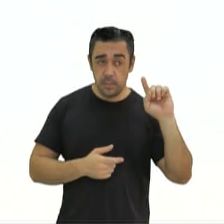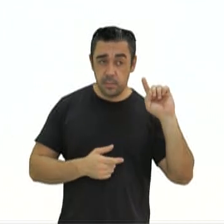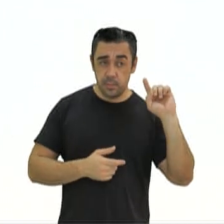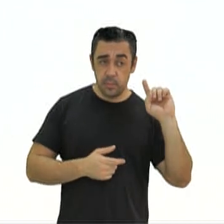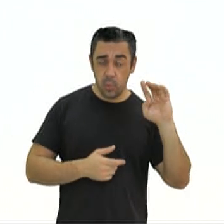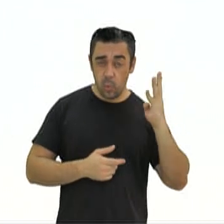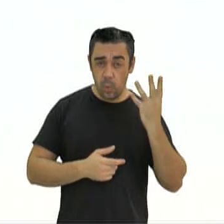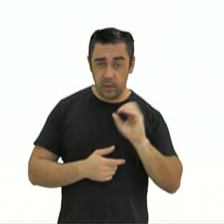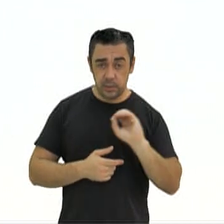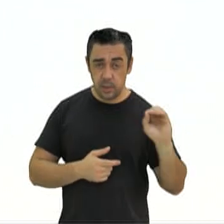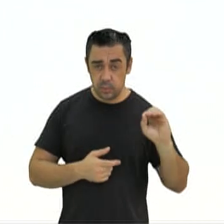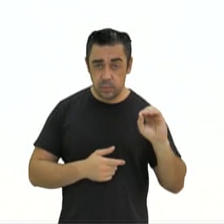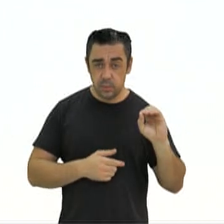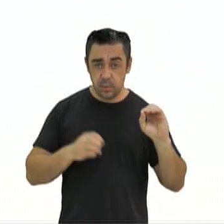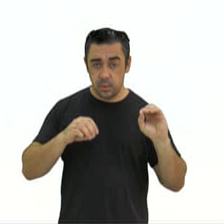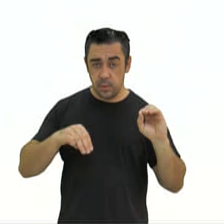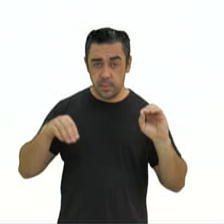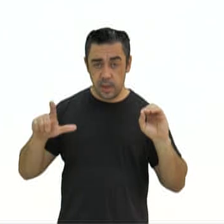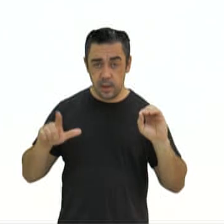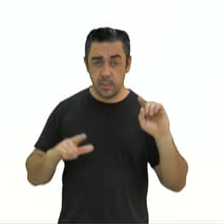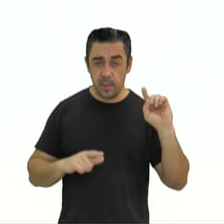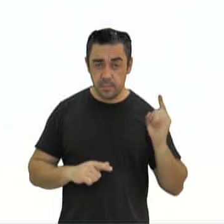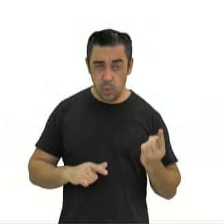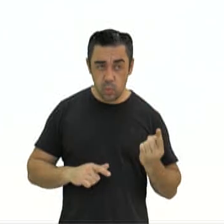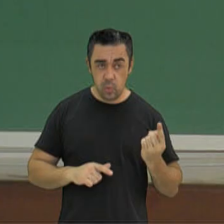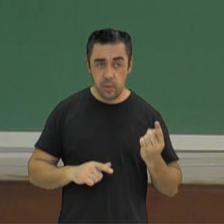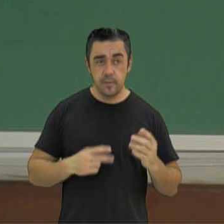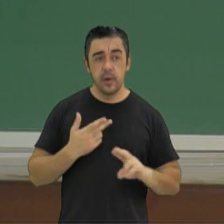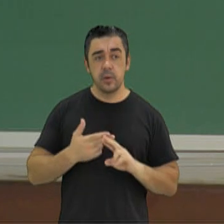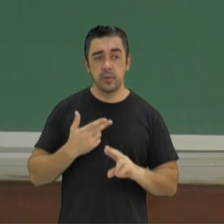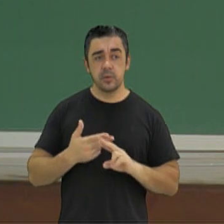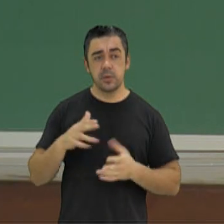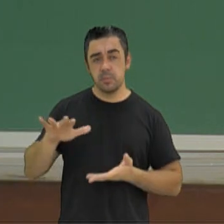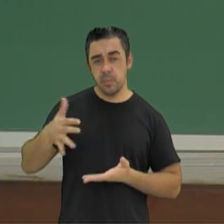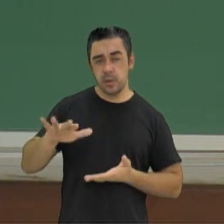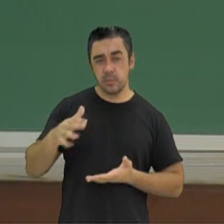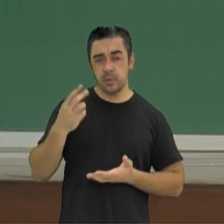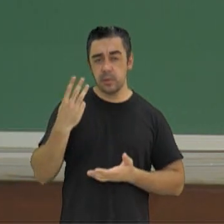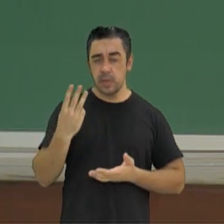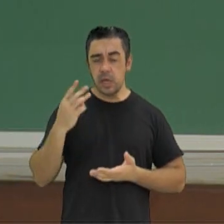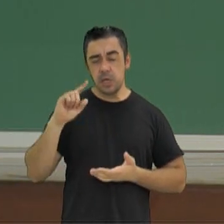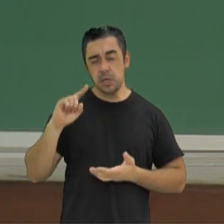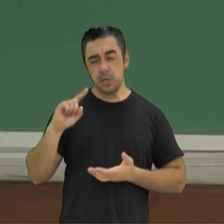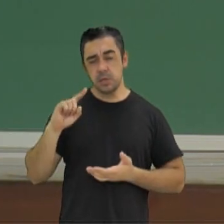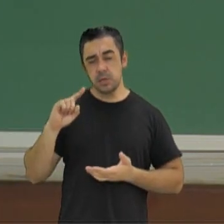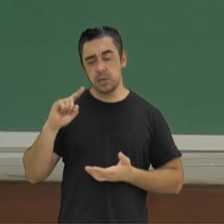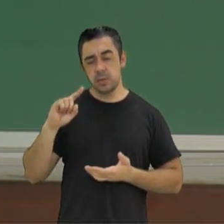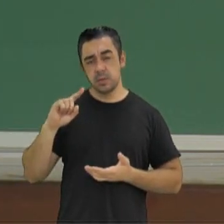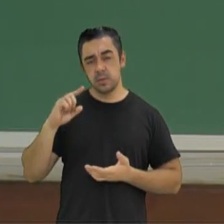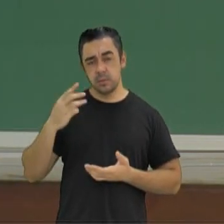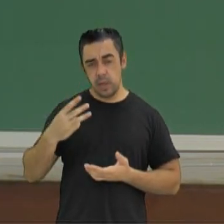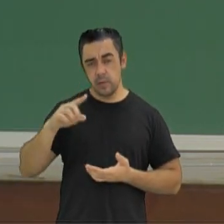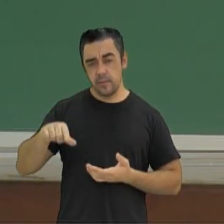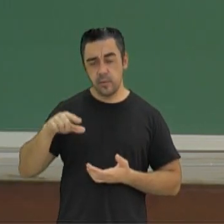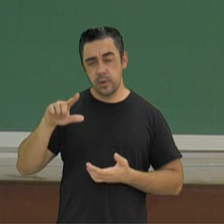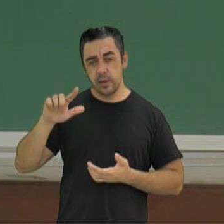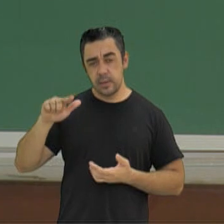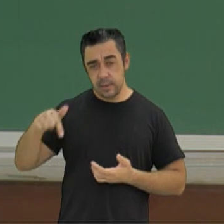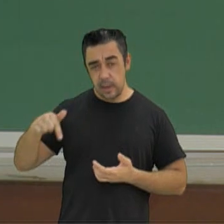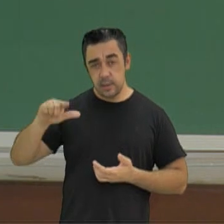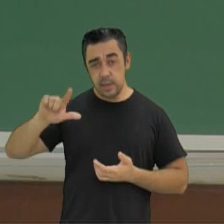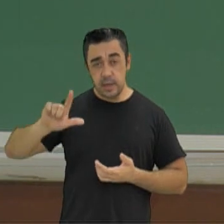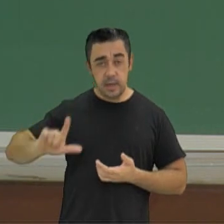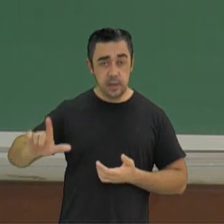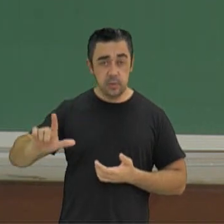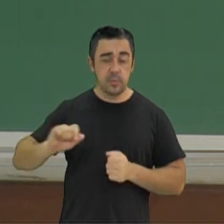400 ml para 1.000 centímetros quadrados, você vai usar aproximadamente 3.700 ml ou 3,7 litros